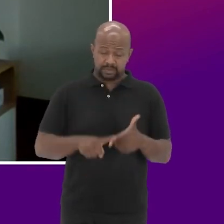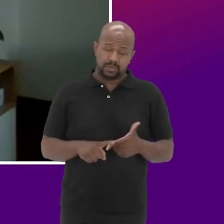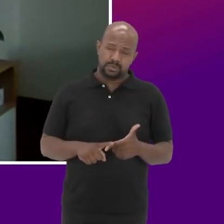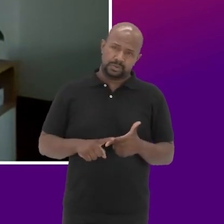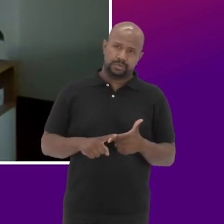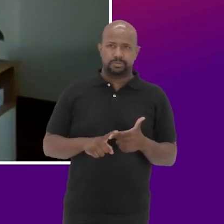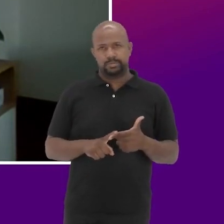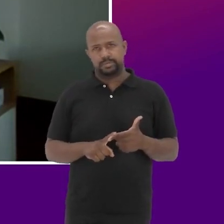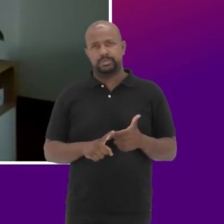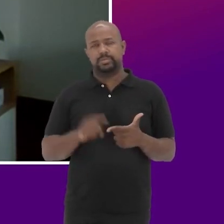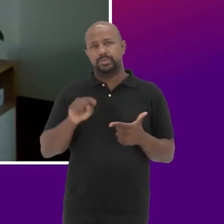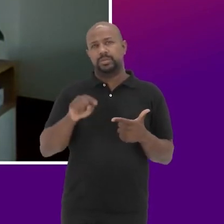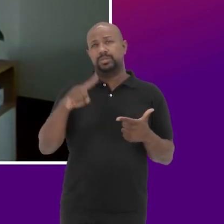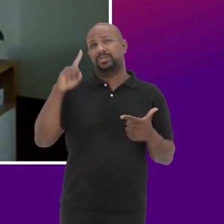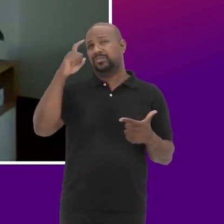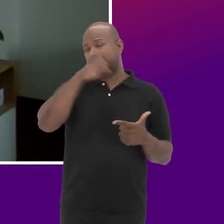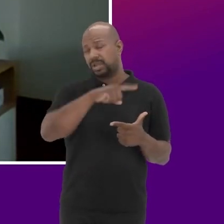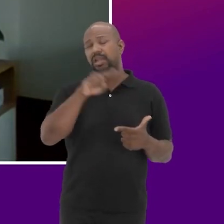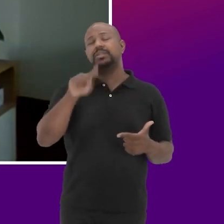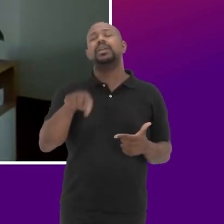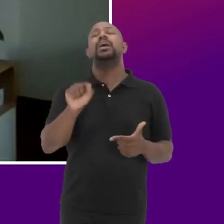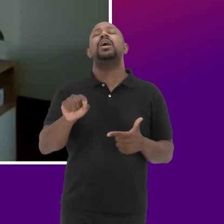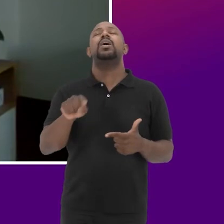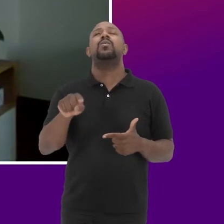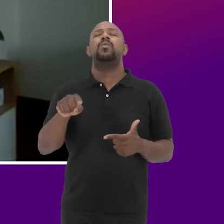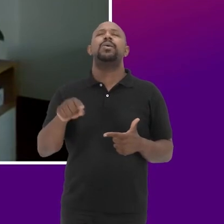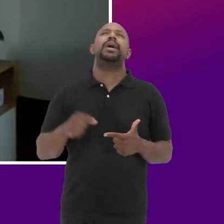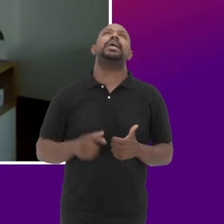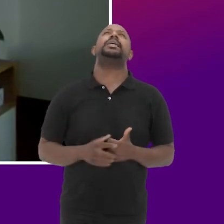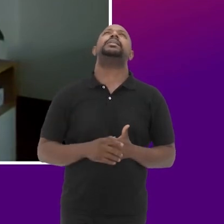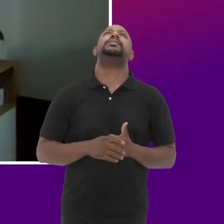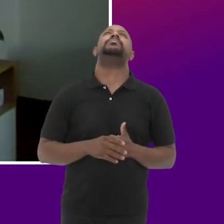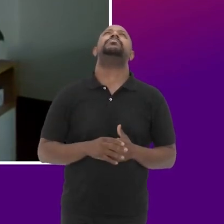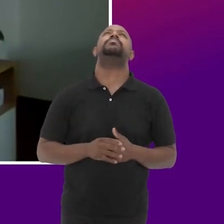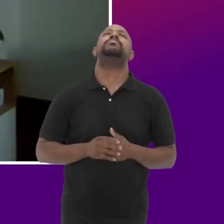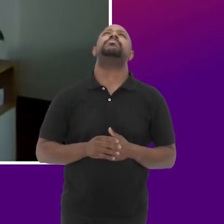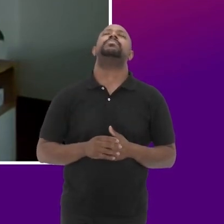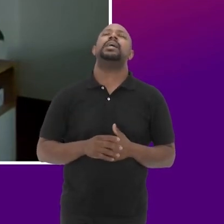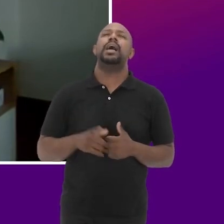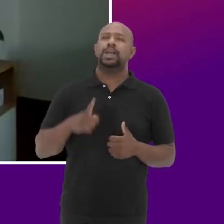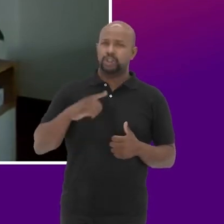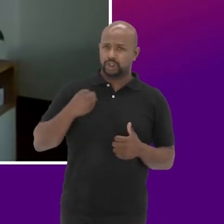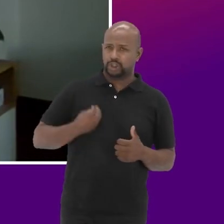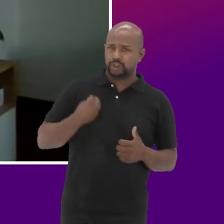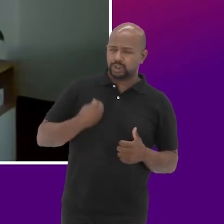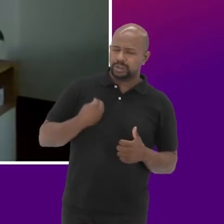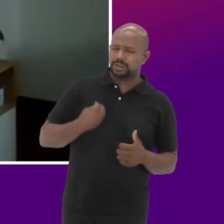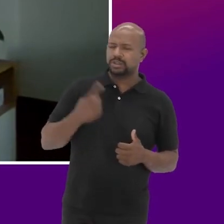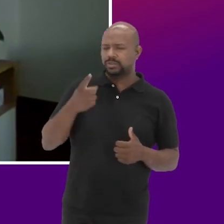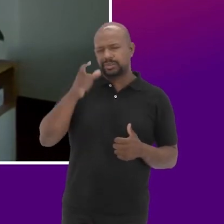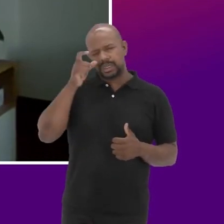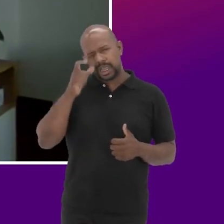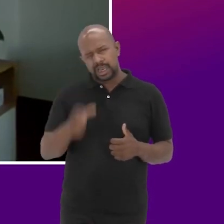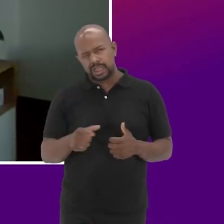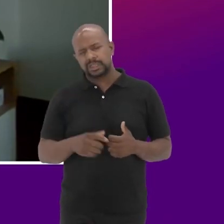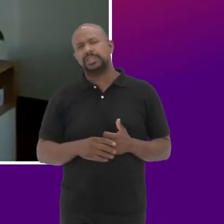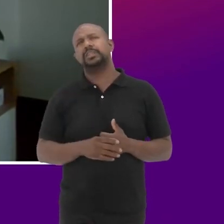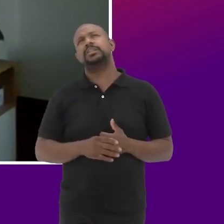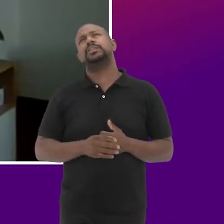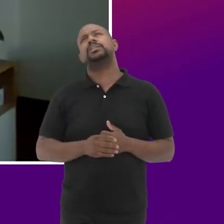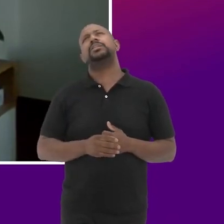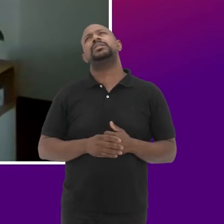segunda questão, ou a segunda dificuldade, tem a ver com a existência de um